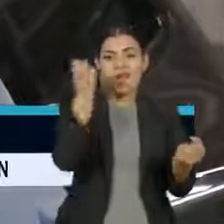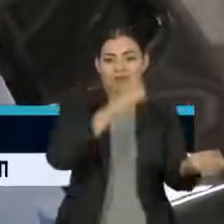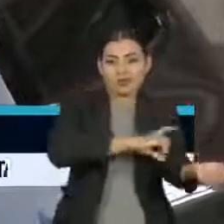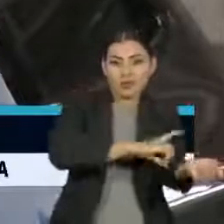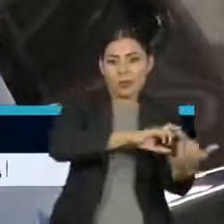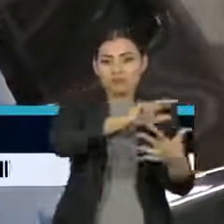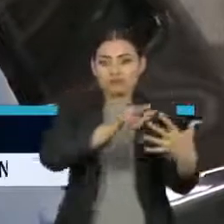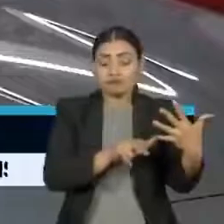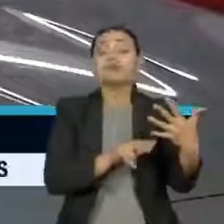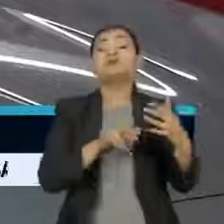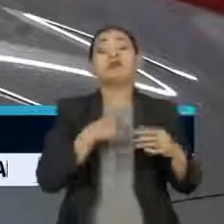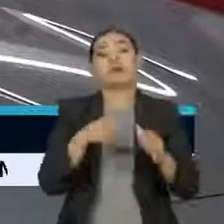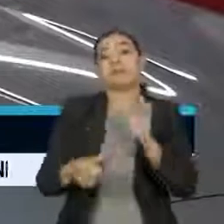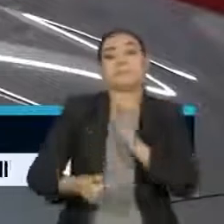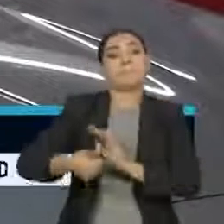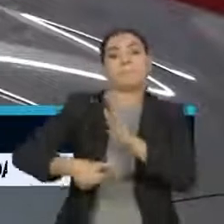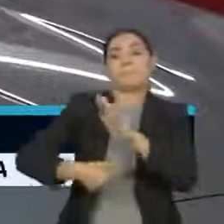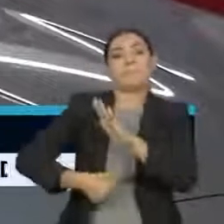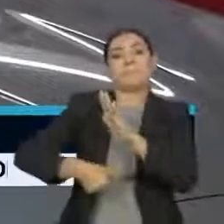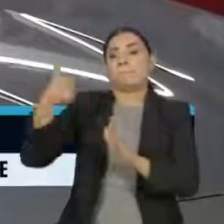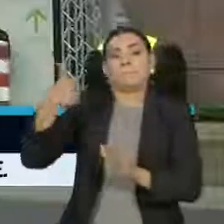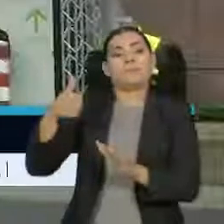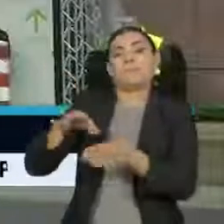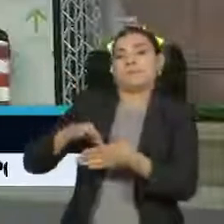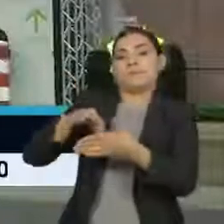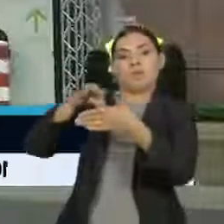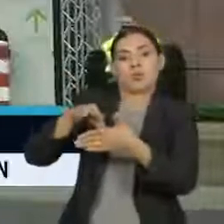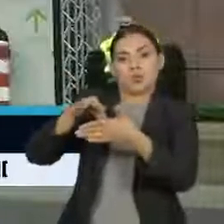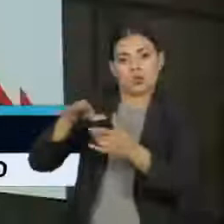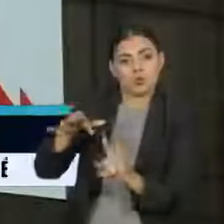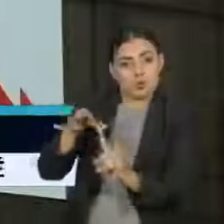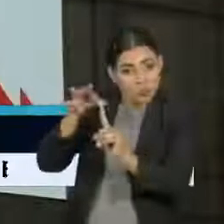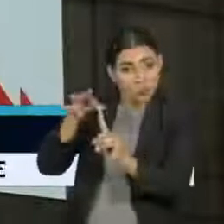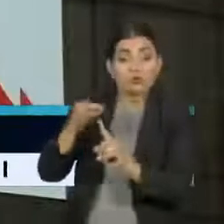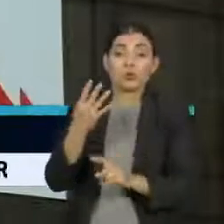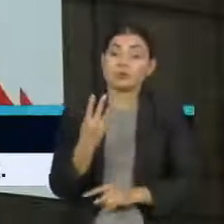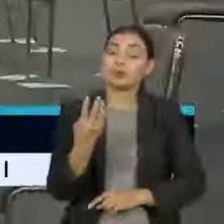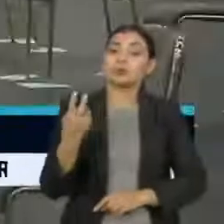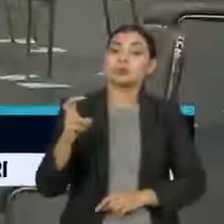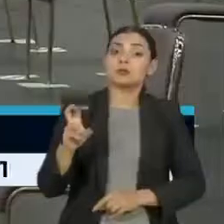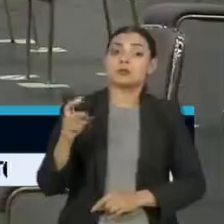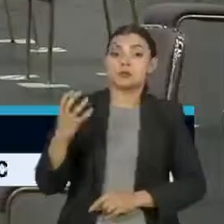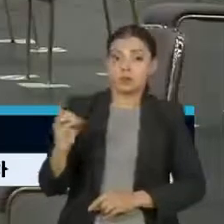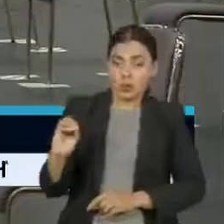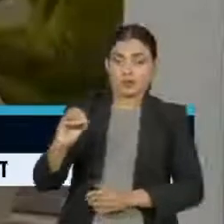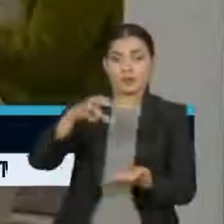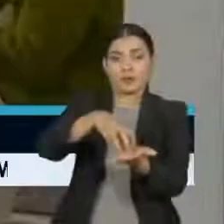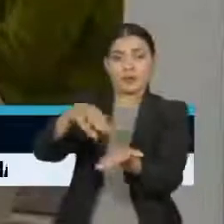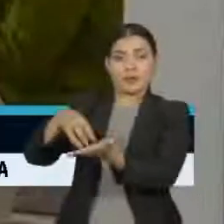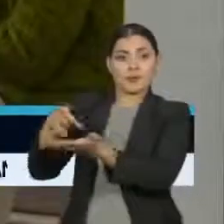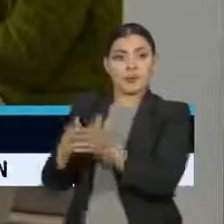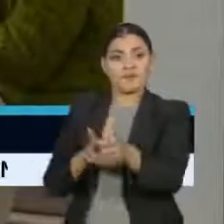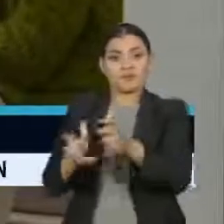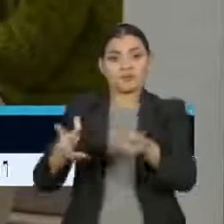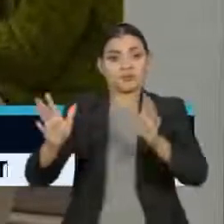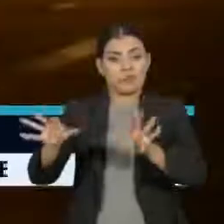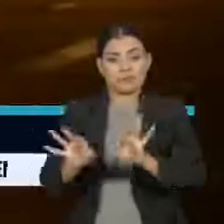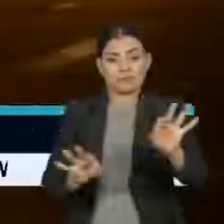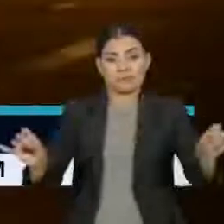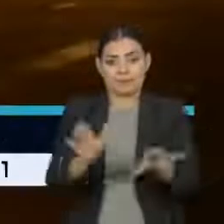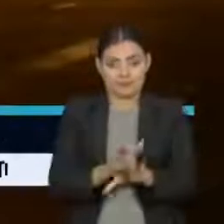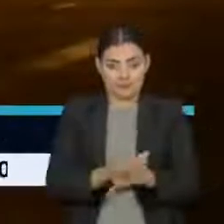os primeiros a tomar a vacina. 440 centros de vacinação já foram